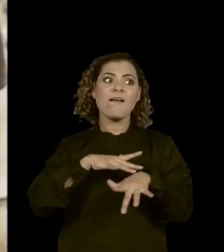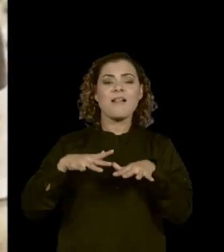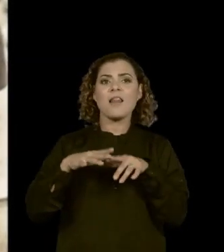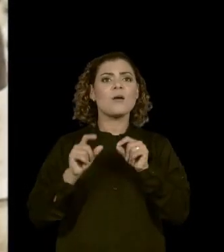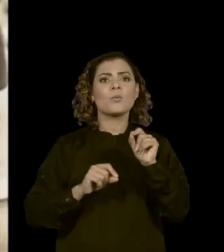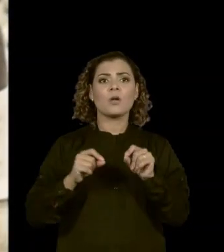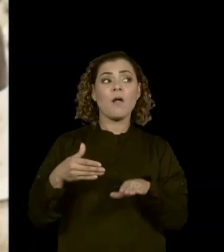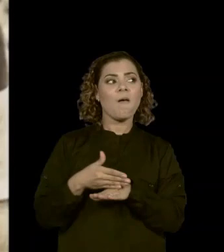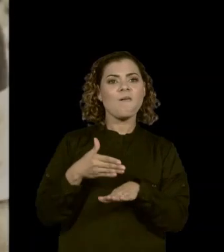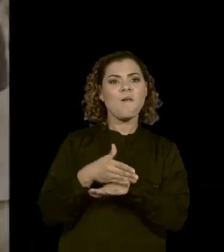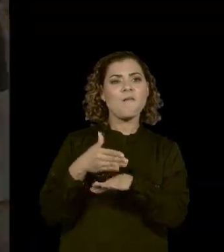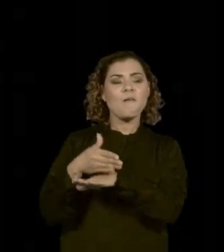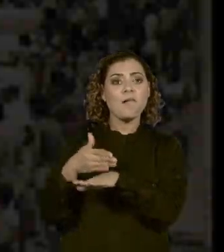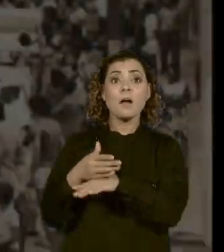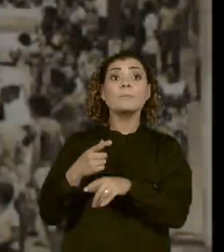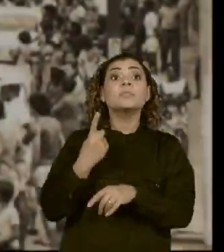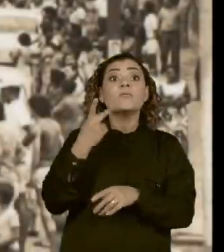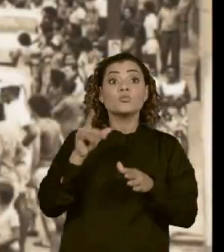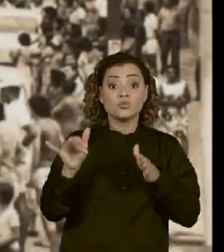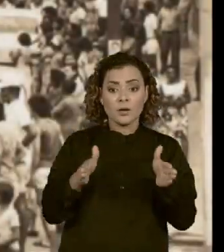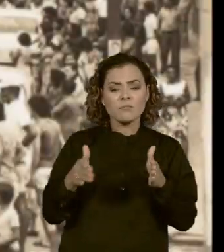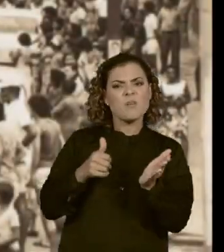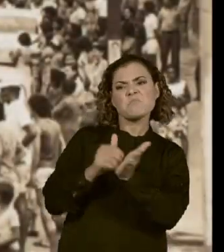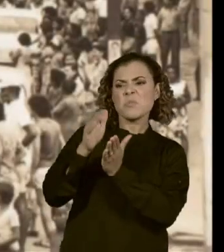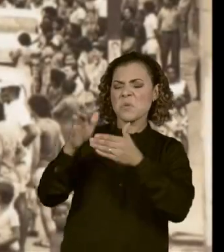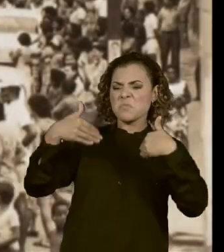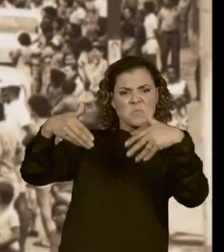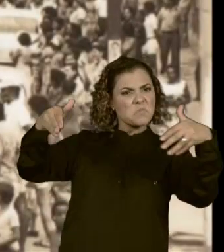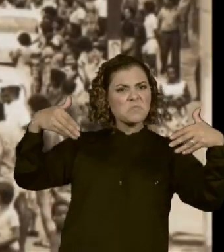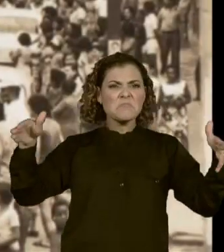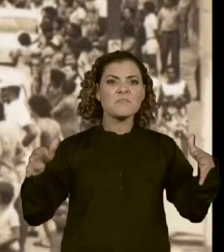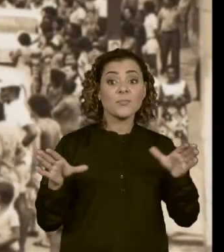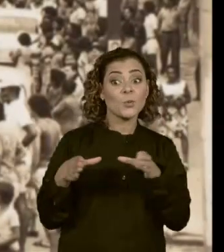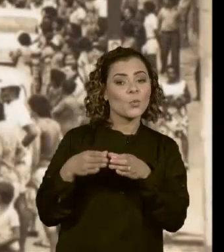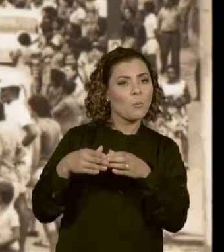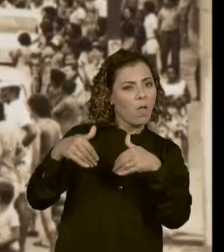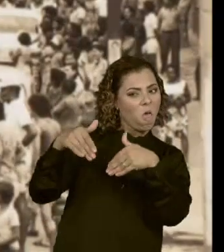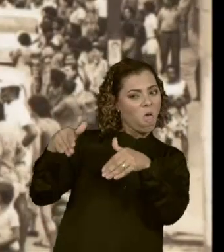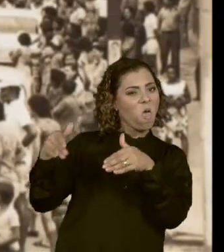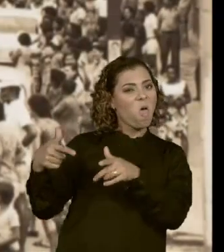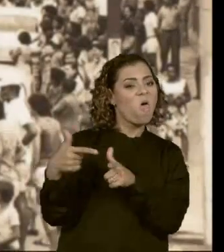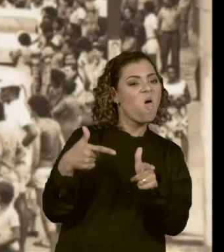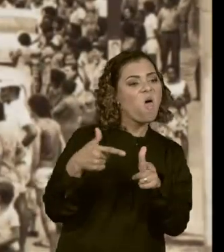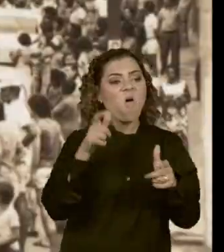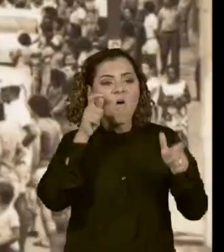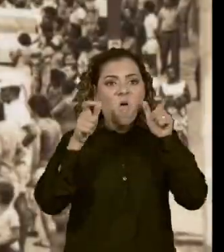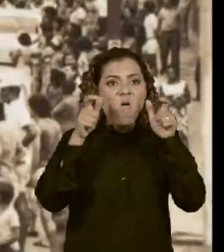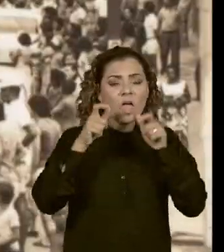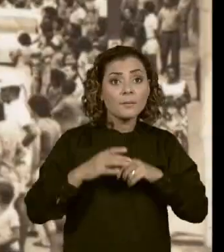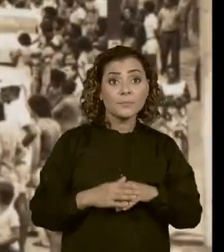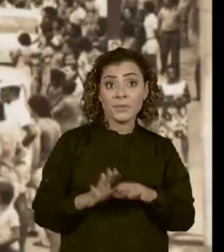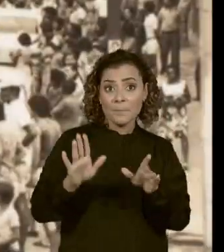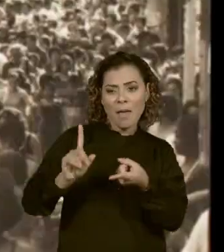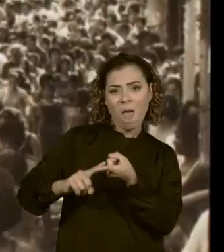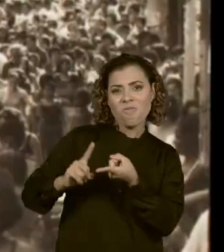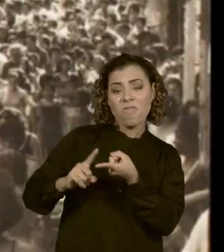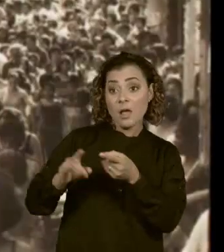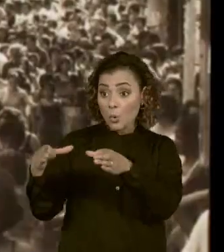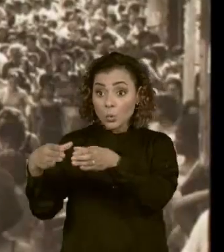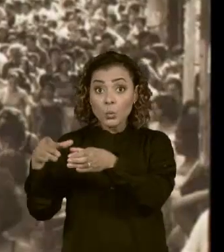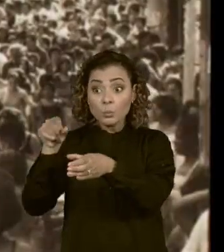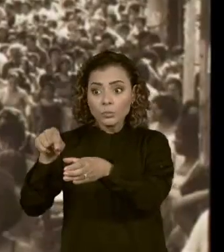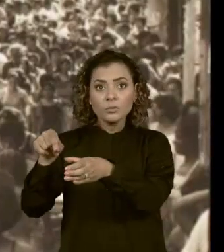pelo Caicai, eram sempre animadas por um grupo de chorinho. E entre os frequentadores tinha uma turma de arruaceiros vista